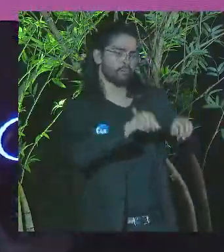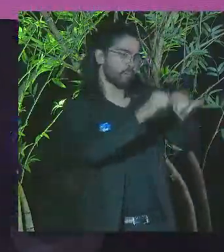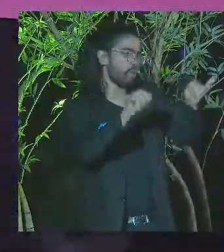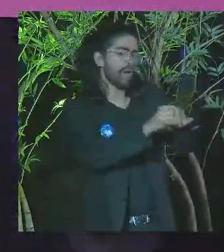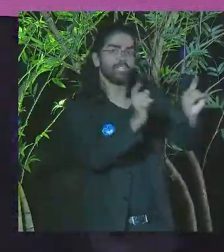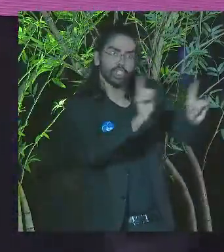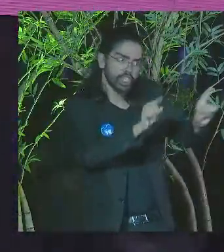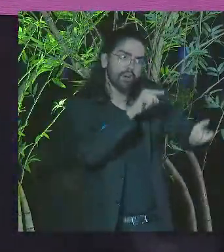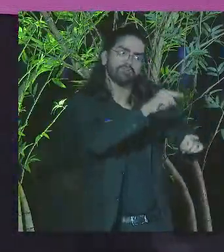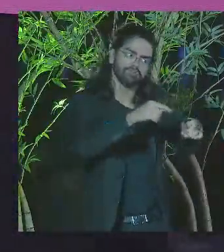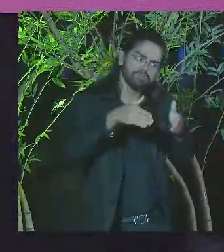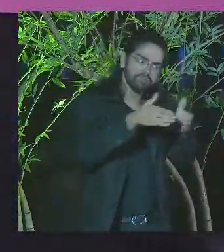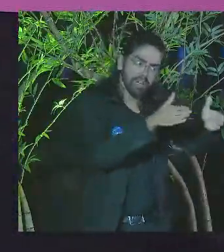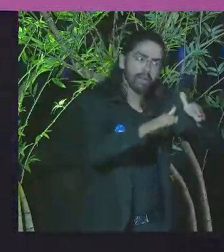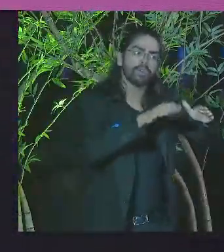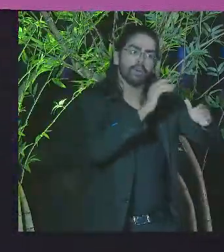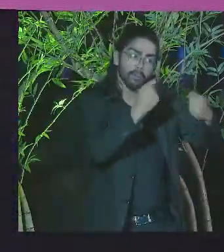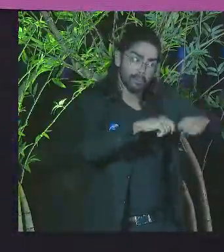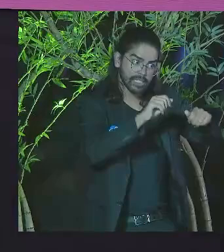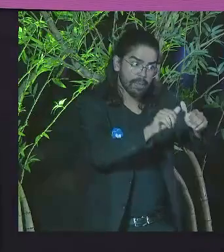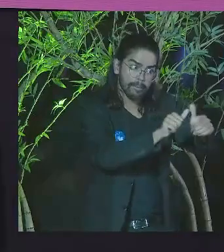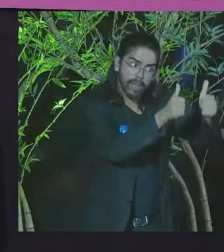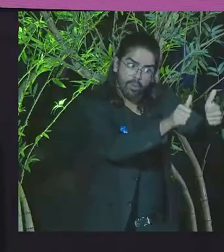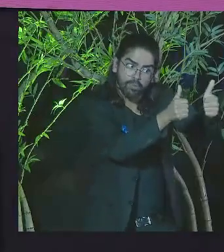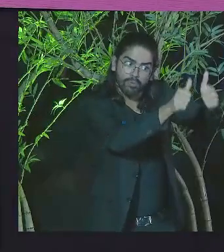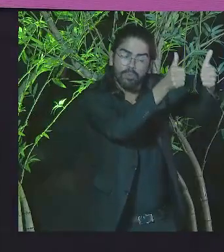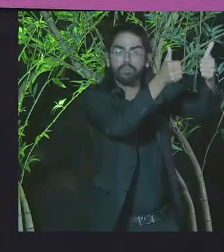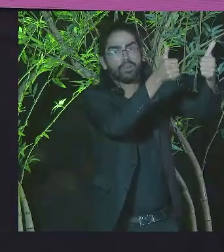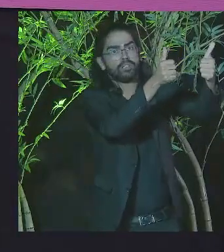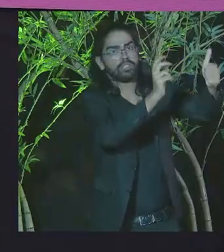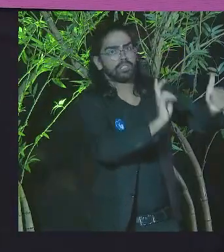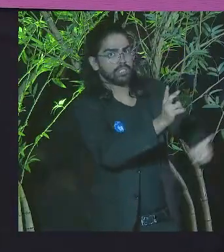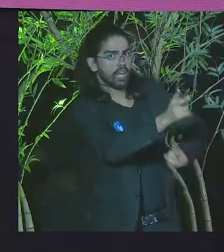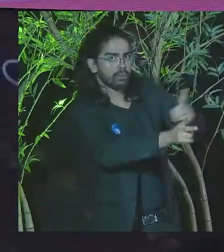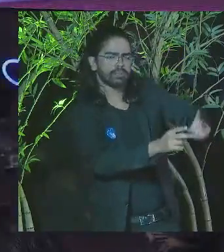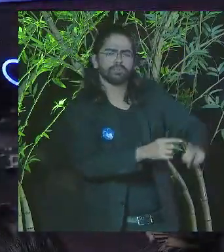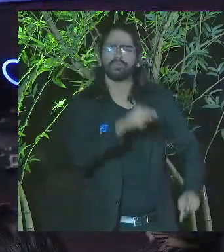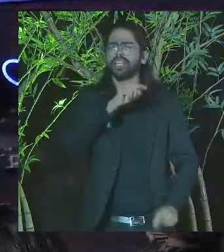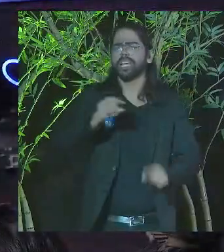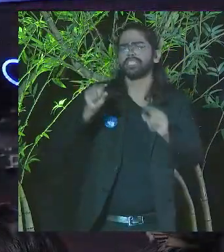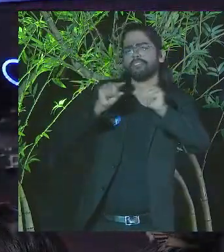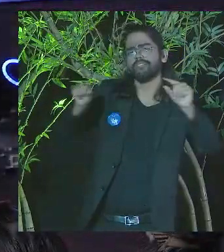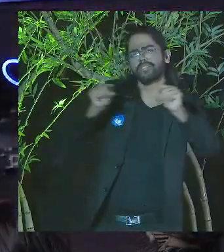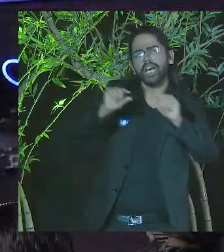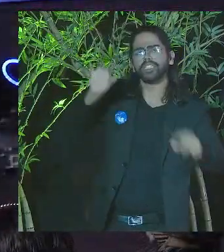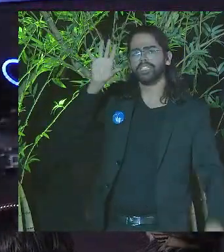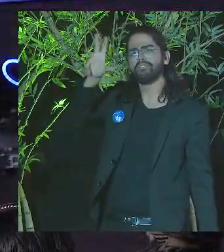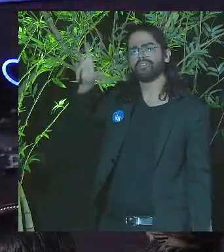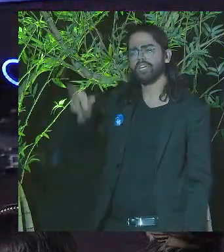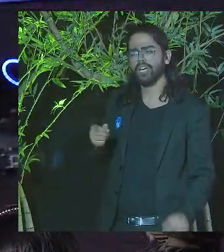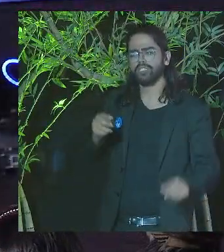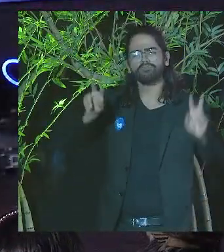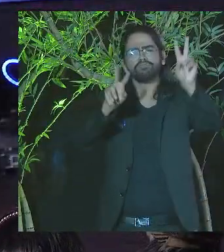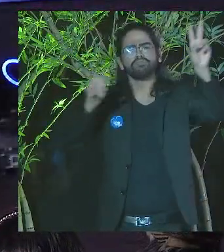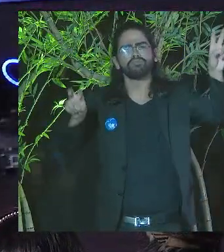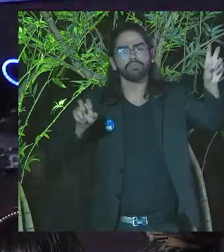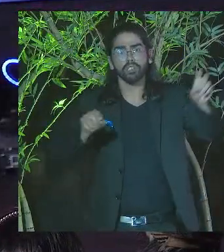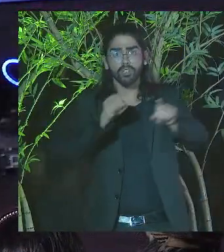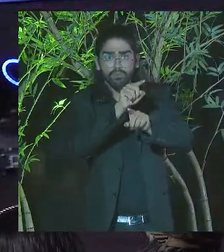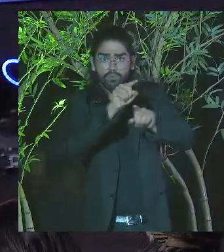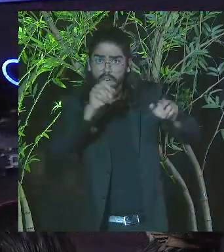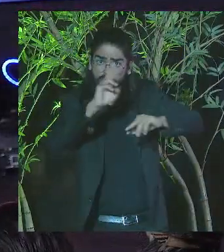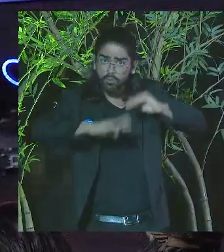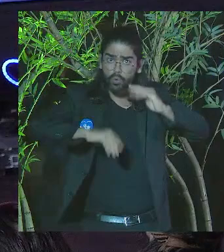Por onde você passar, precisa ficar melhor do que antes de você. E esse provérbio africano, ele diz que tudo aquilo que você